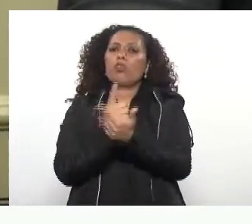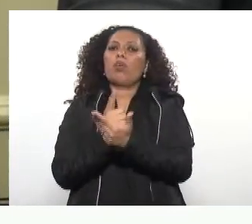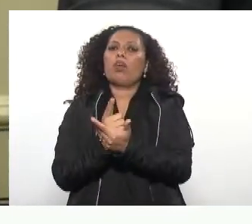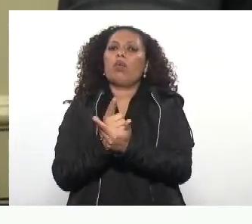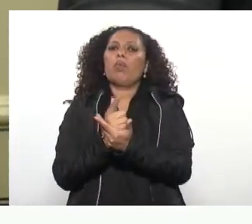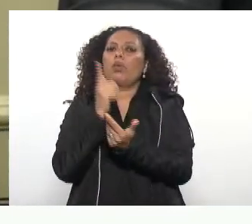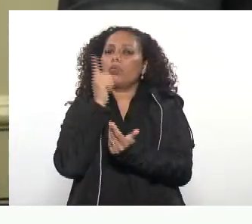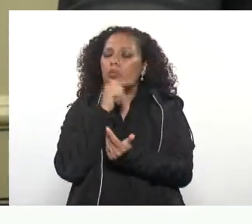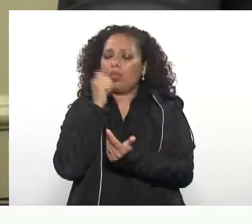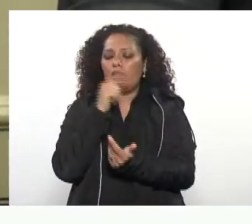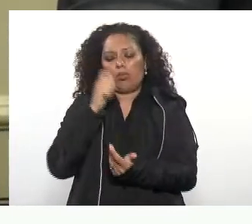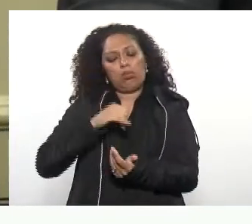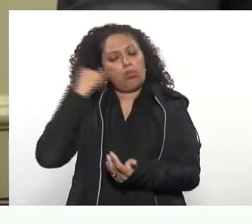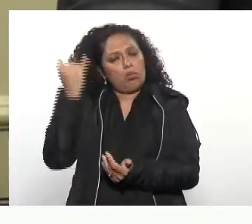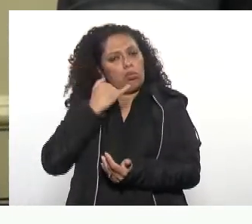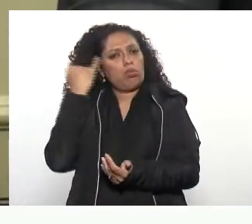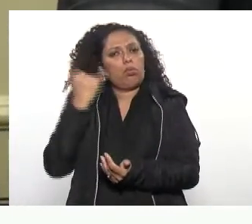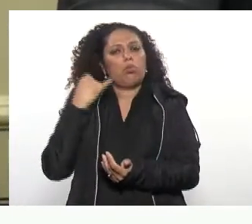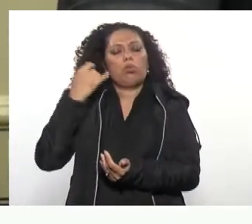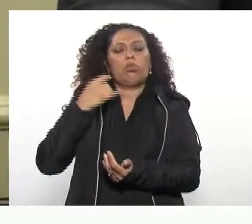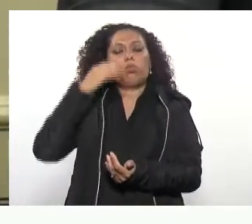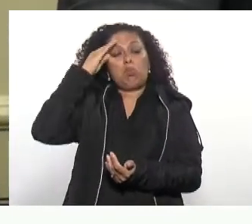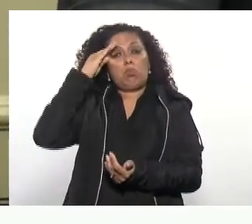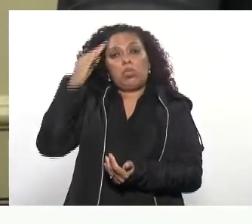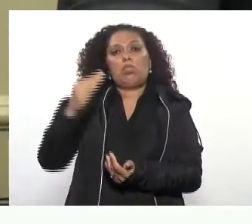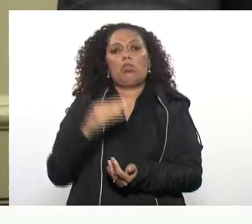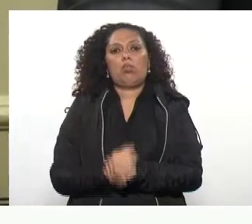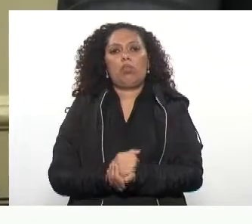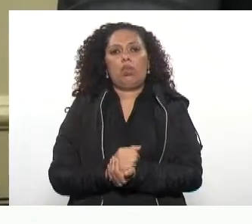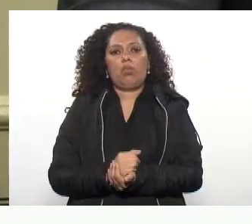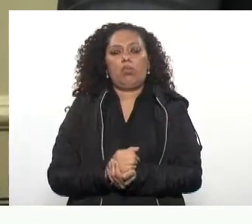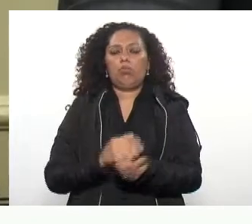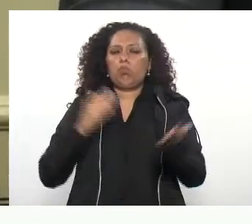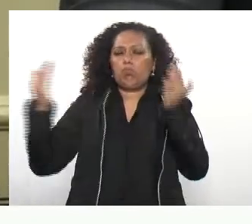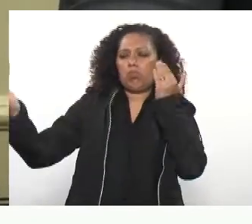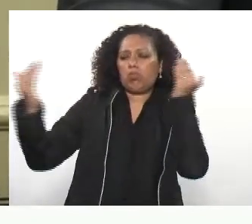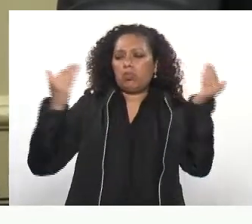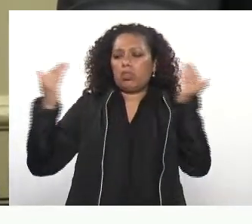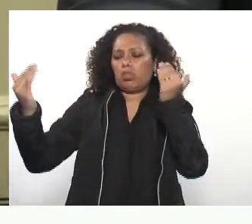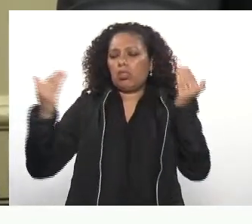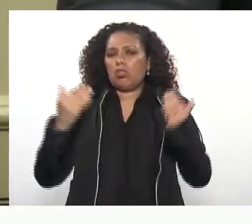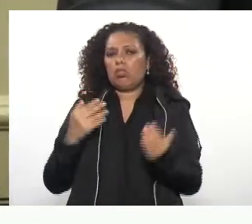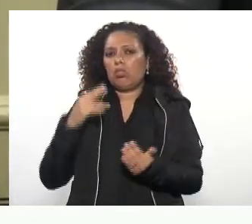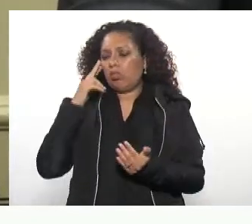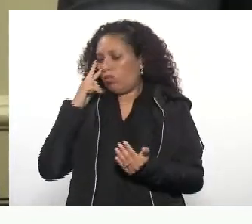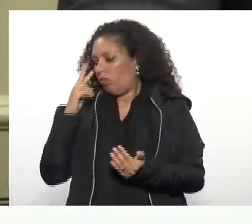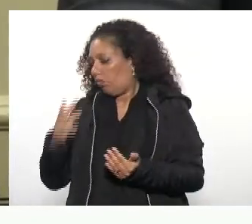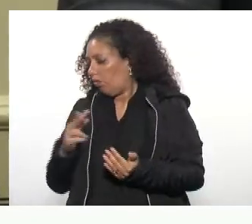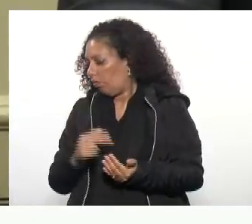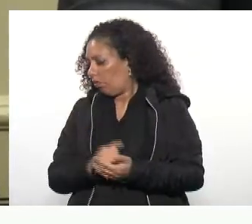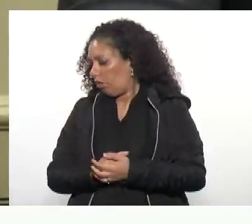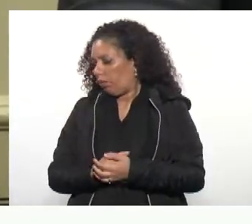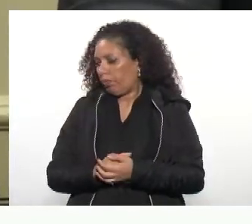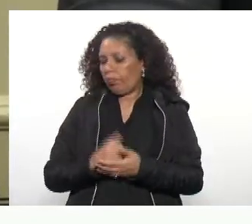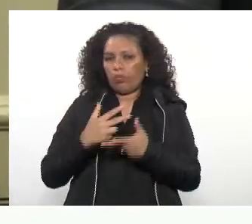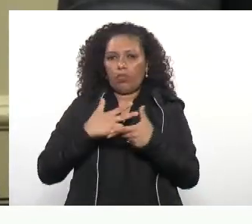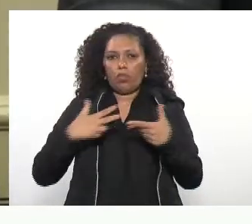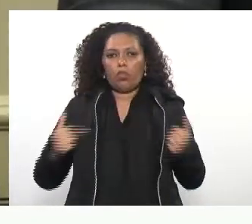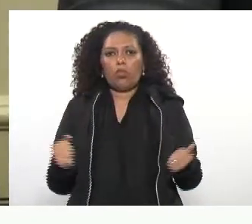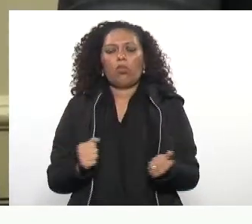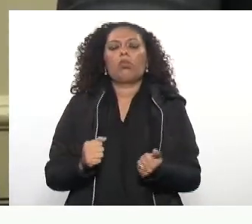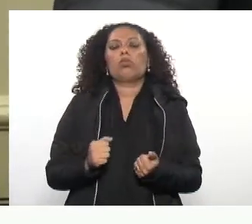muito importante, principalmente, se analisar o desdobramento dessas